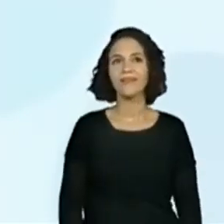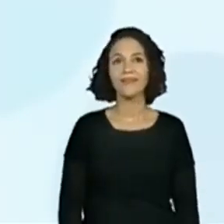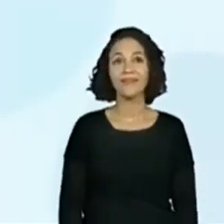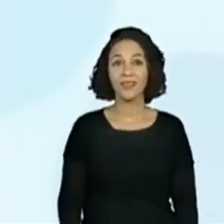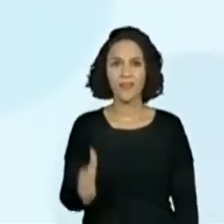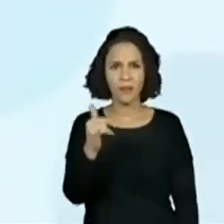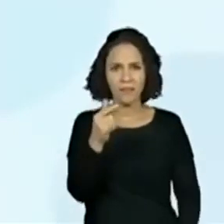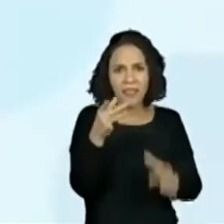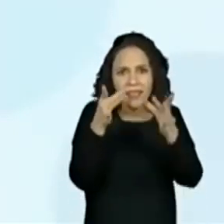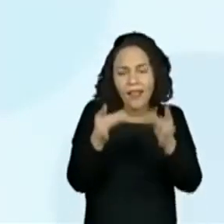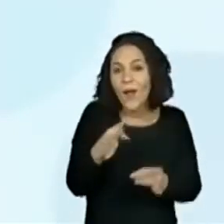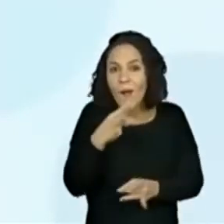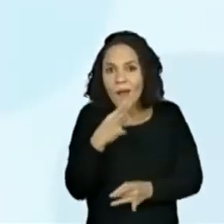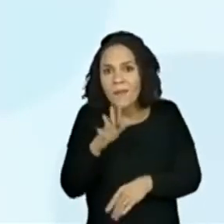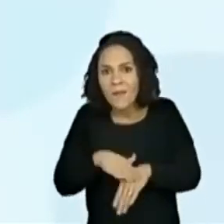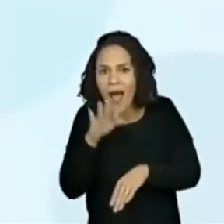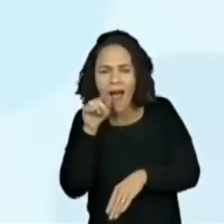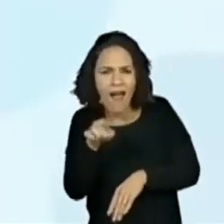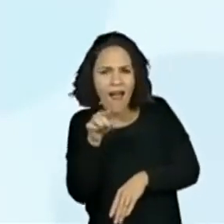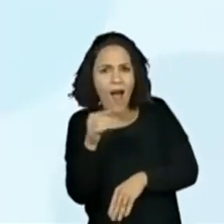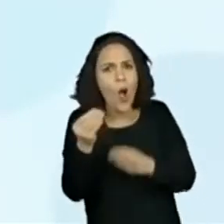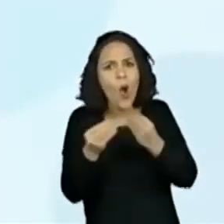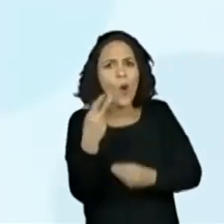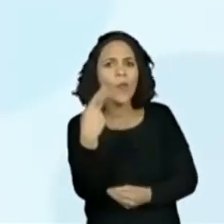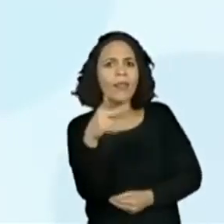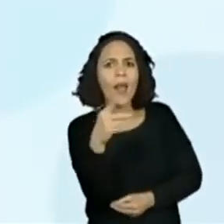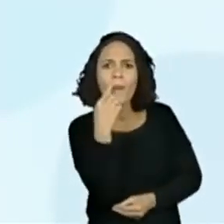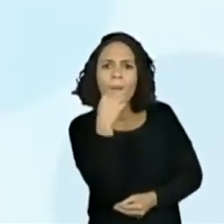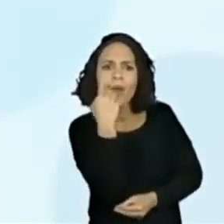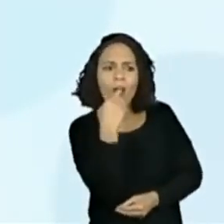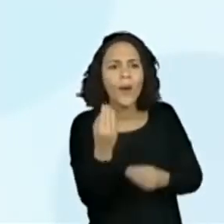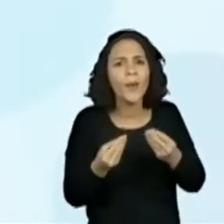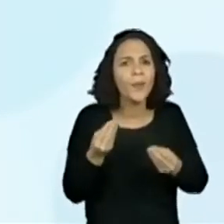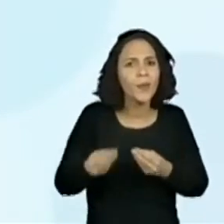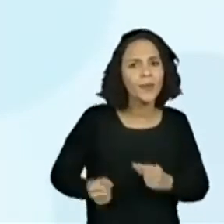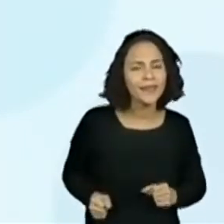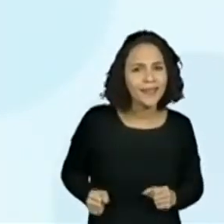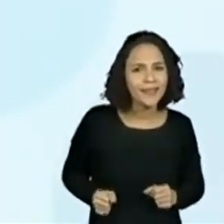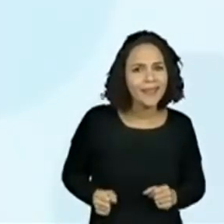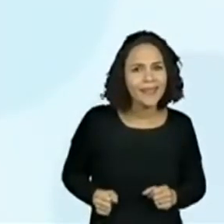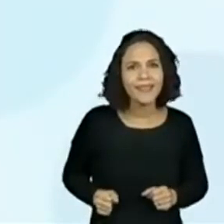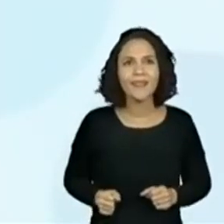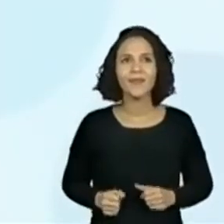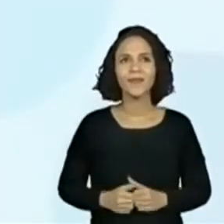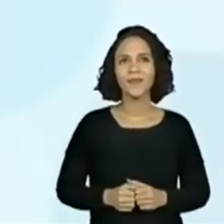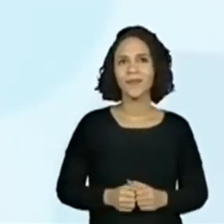Vamos conhecer um pouco sobre a mosca. Como é que será a boca de uma mosca?